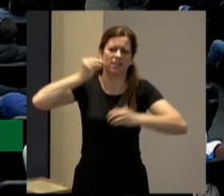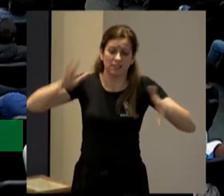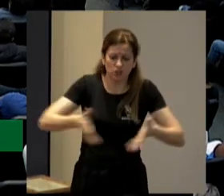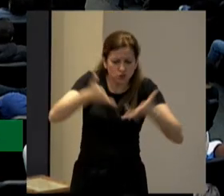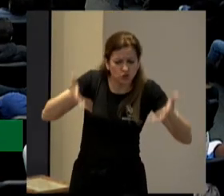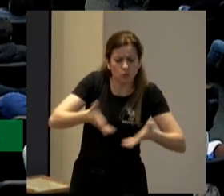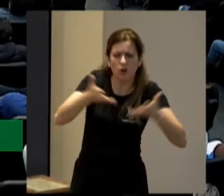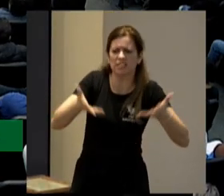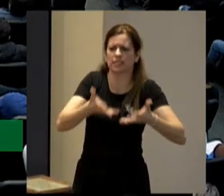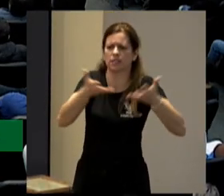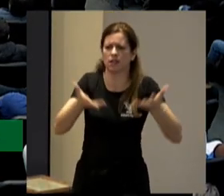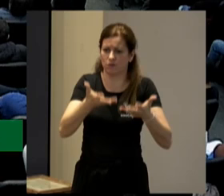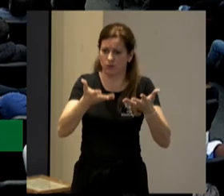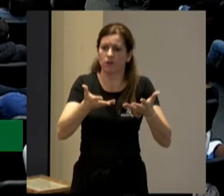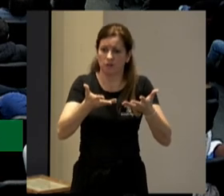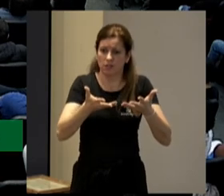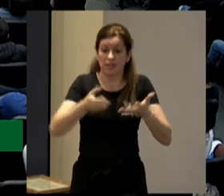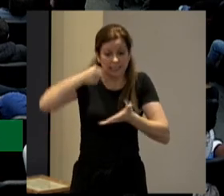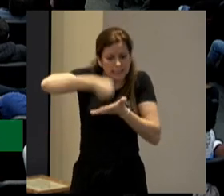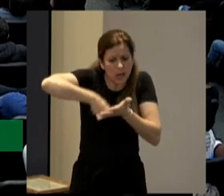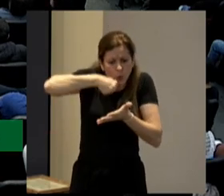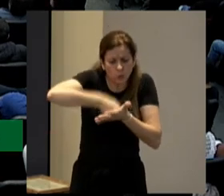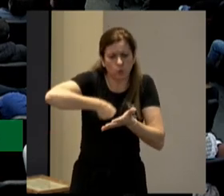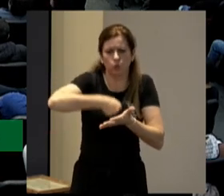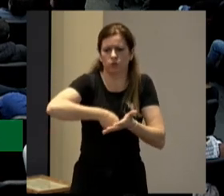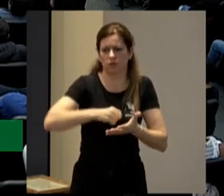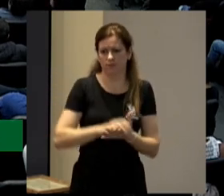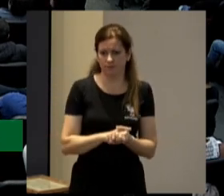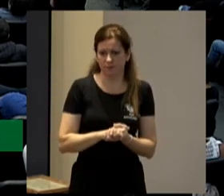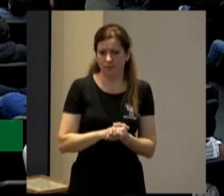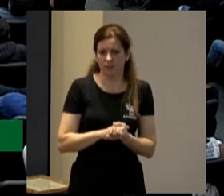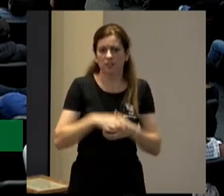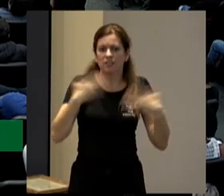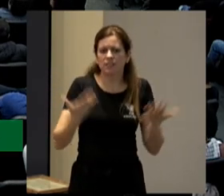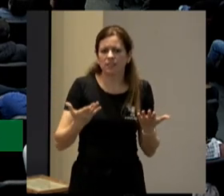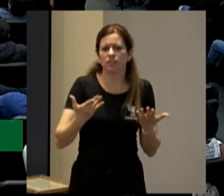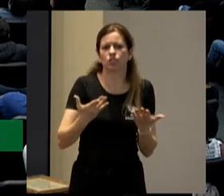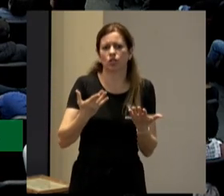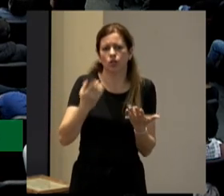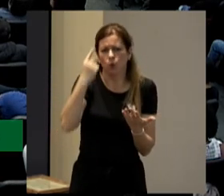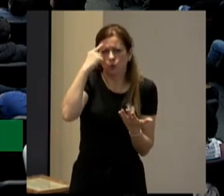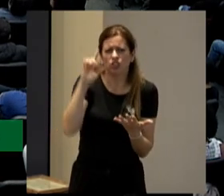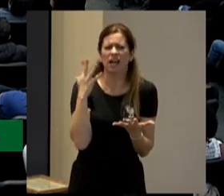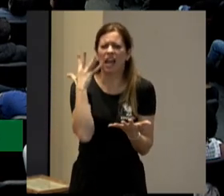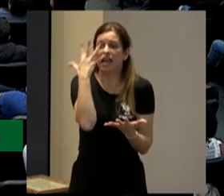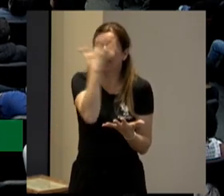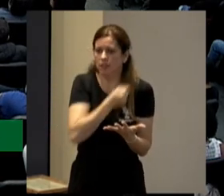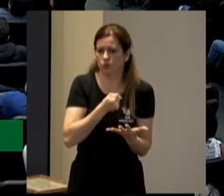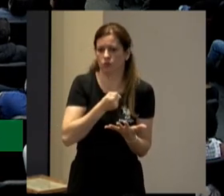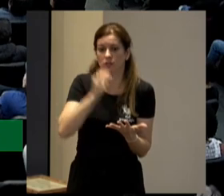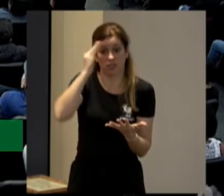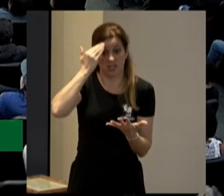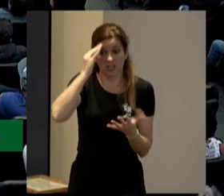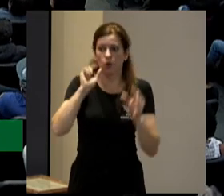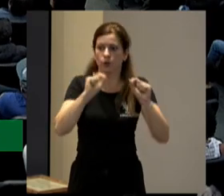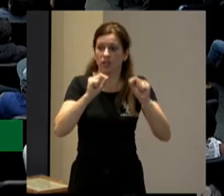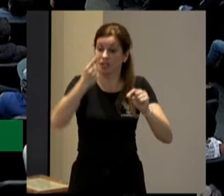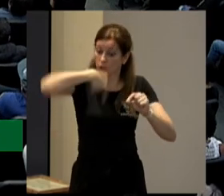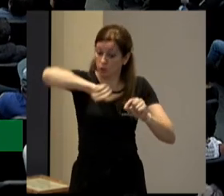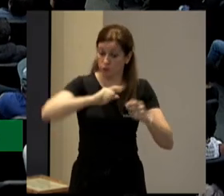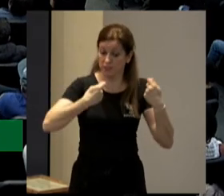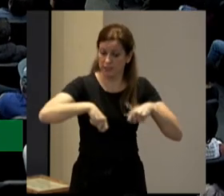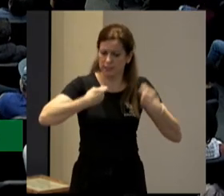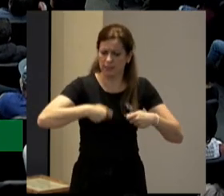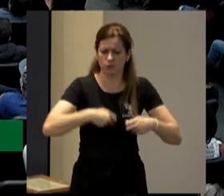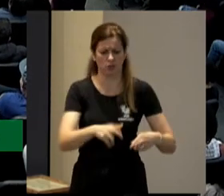nas partilhas, mas que também seja um lindo momento para a gente se responsabilizar, para a gente se comprometer